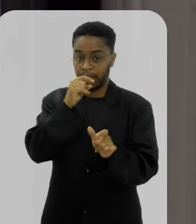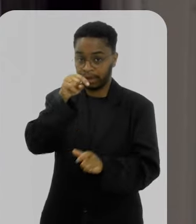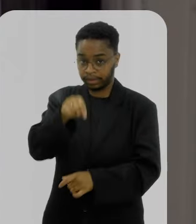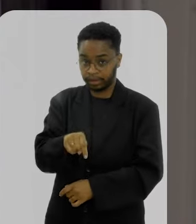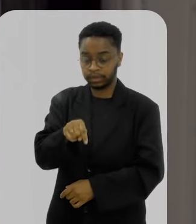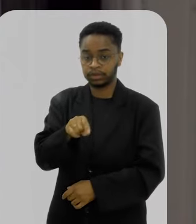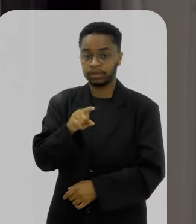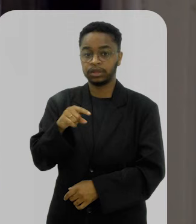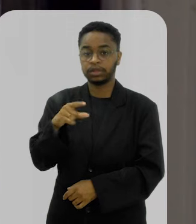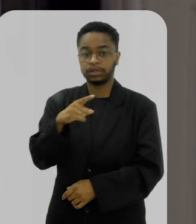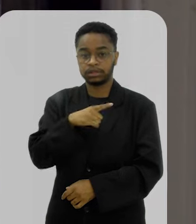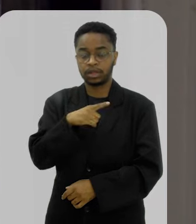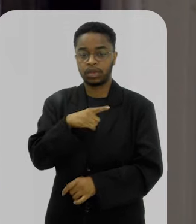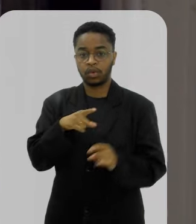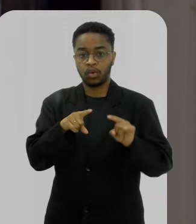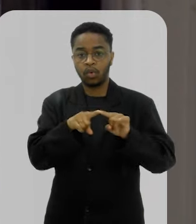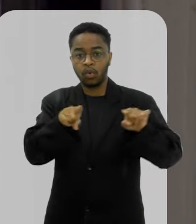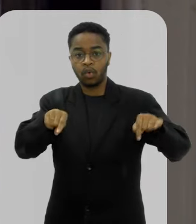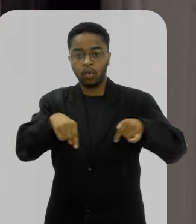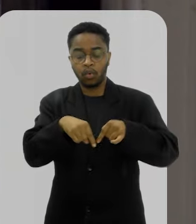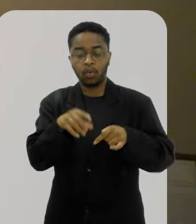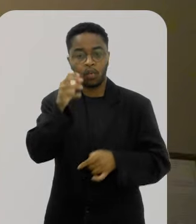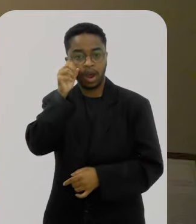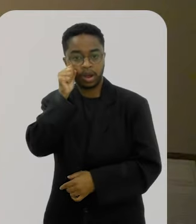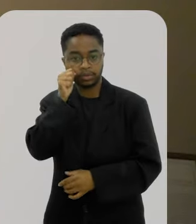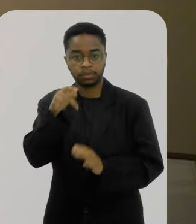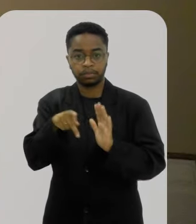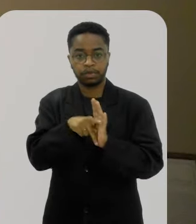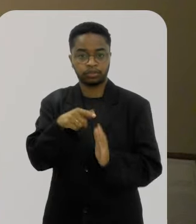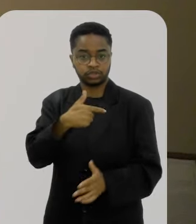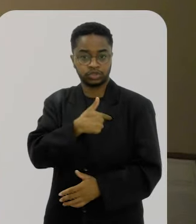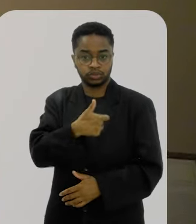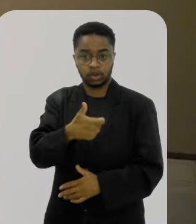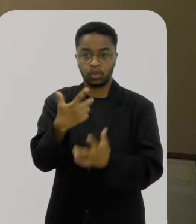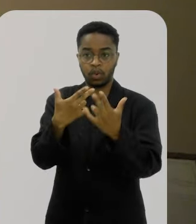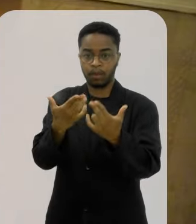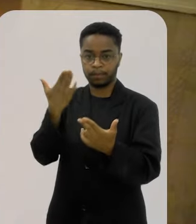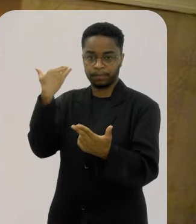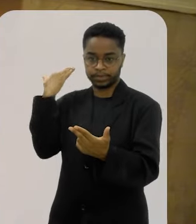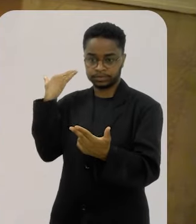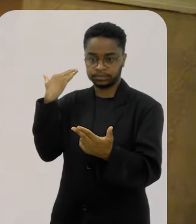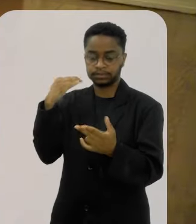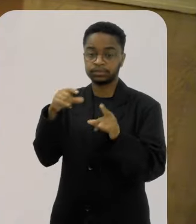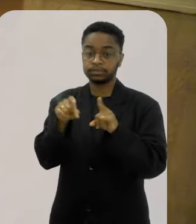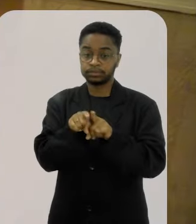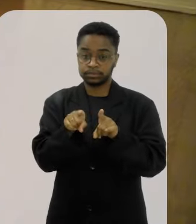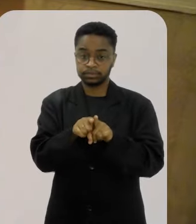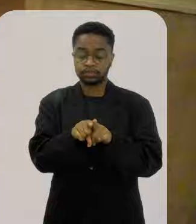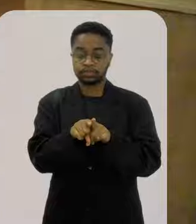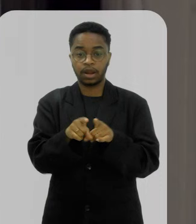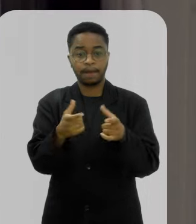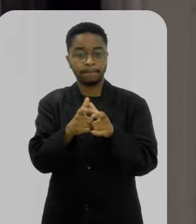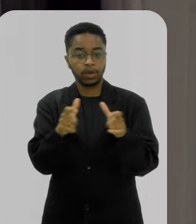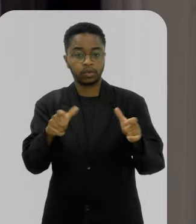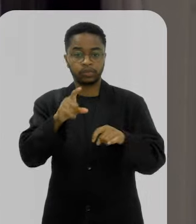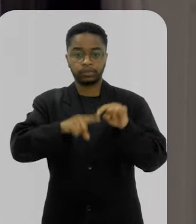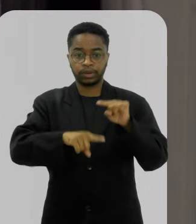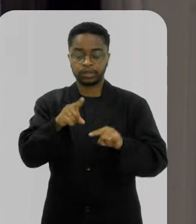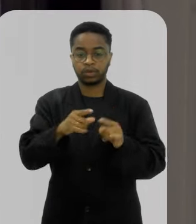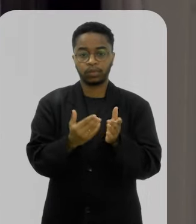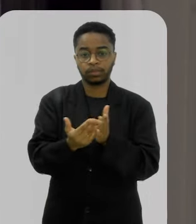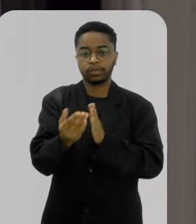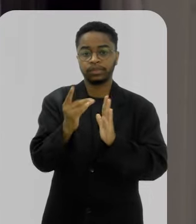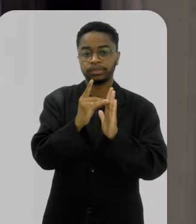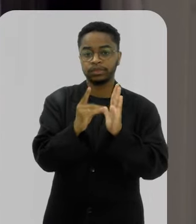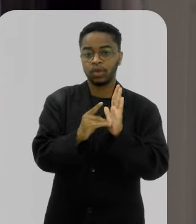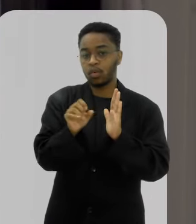Por exemplo, aqui é conservado o quarto de Getúlio Vargas, como era. E grande parte desse acervo,